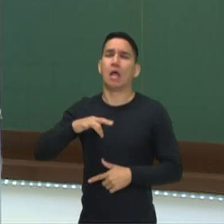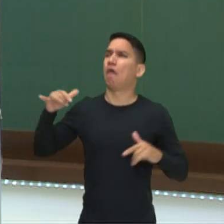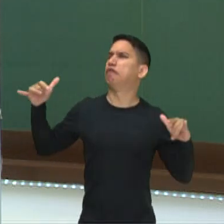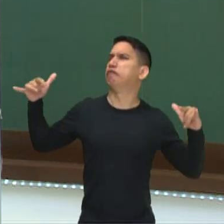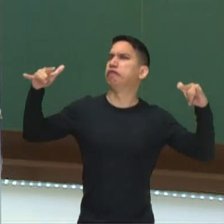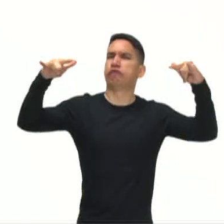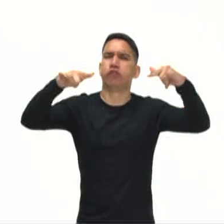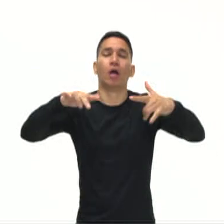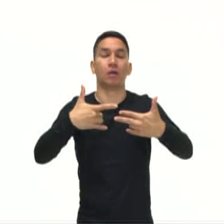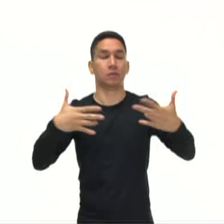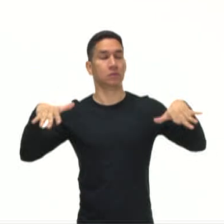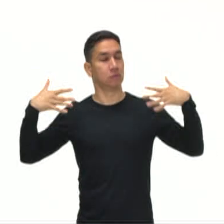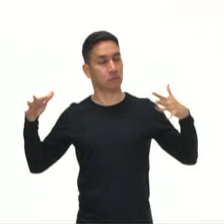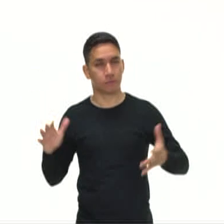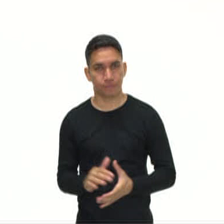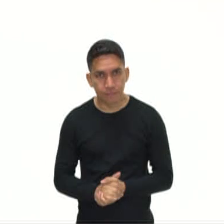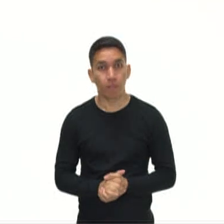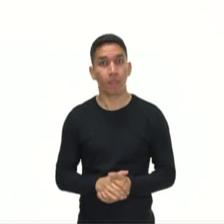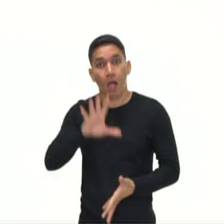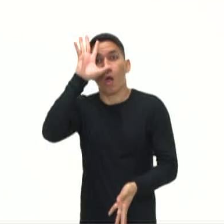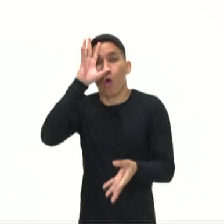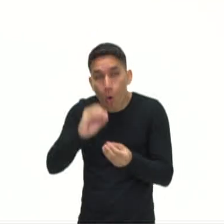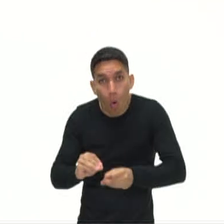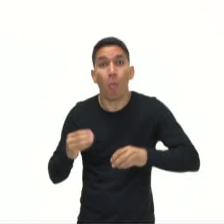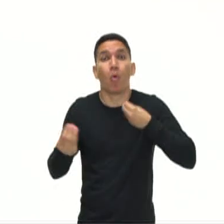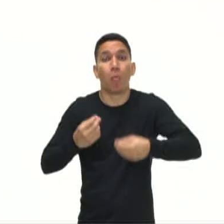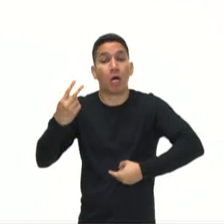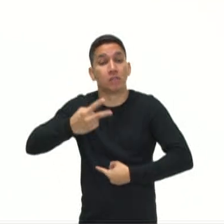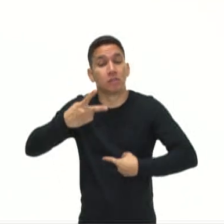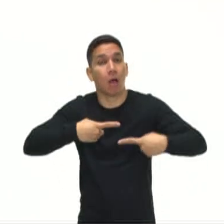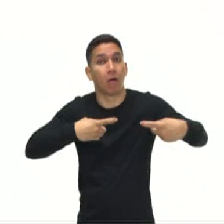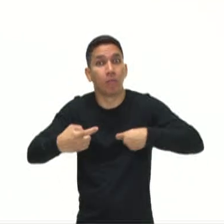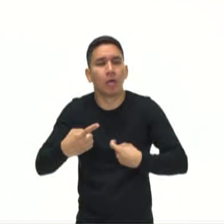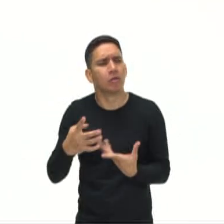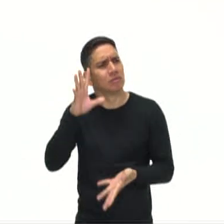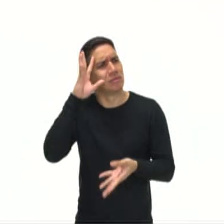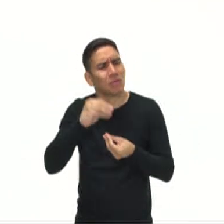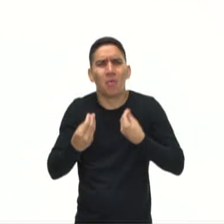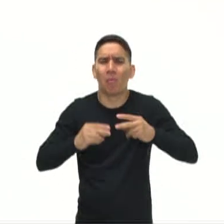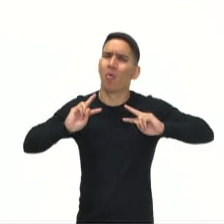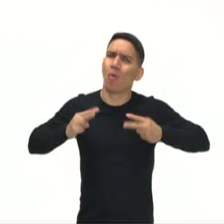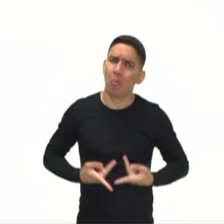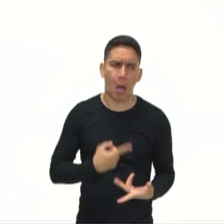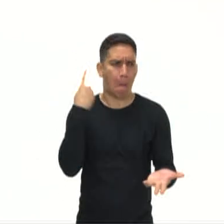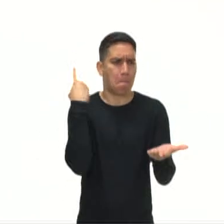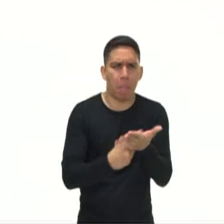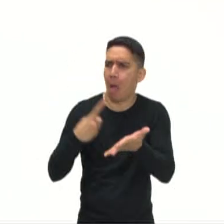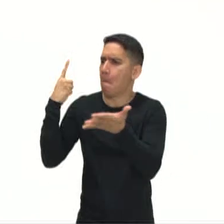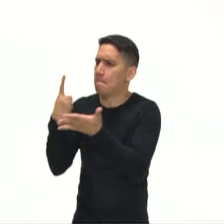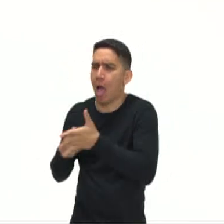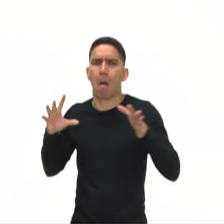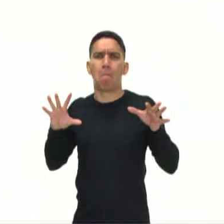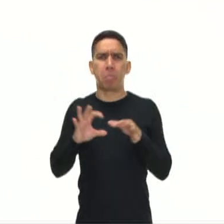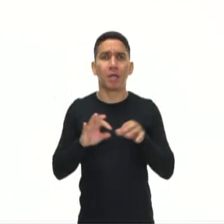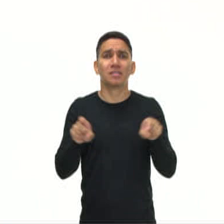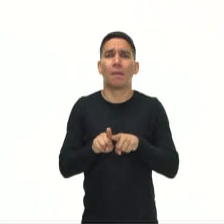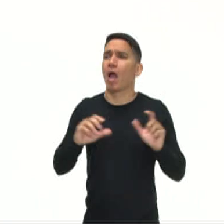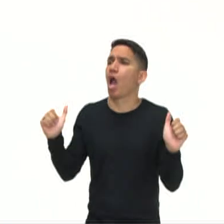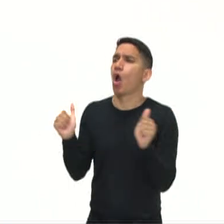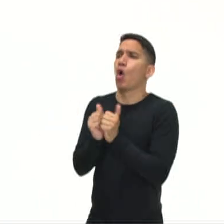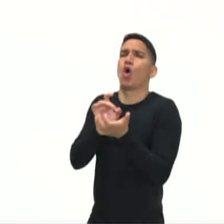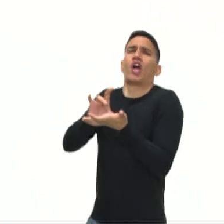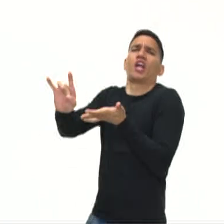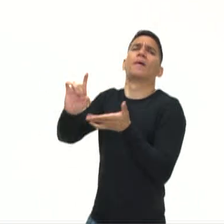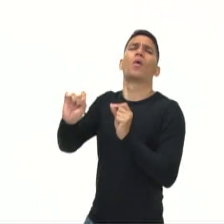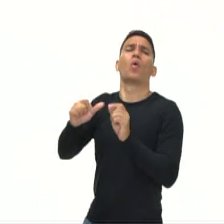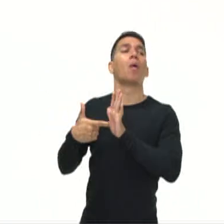Guerra Mundial nos permite compreender a capacidade humana de forjar alianças e também de unir-se, mesmo entre inimigos, para